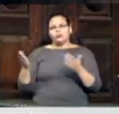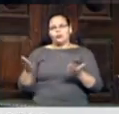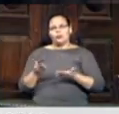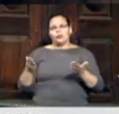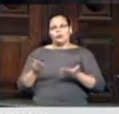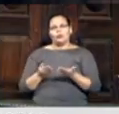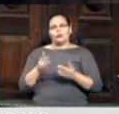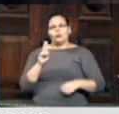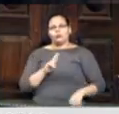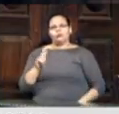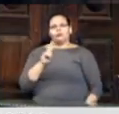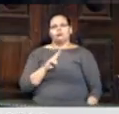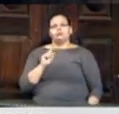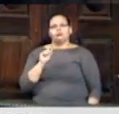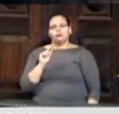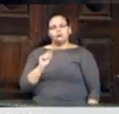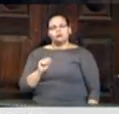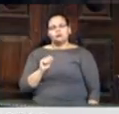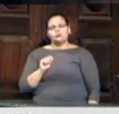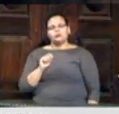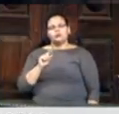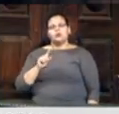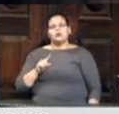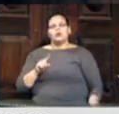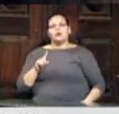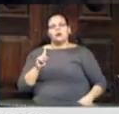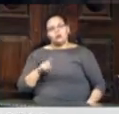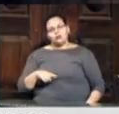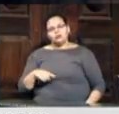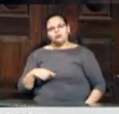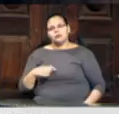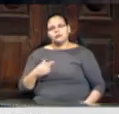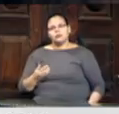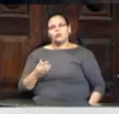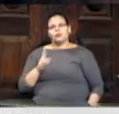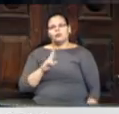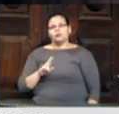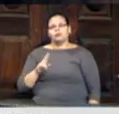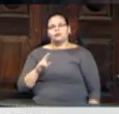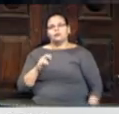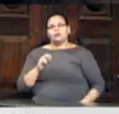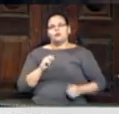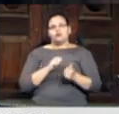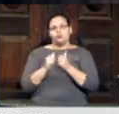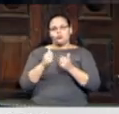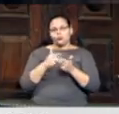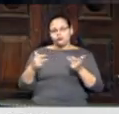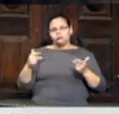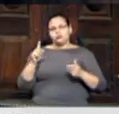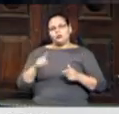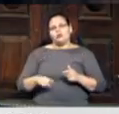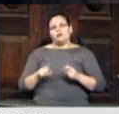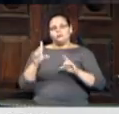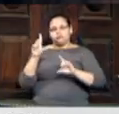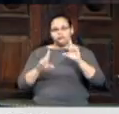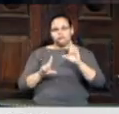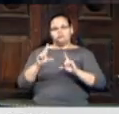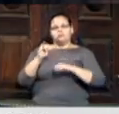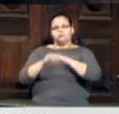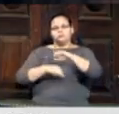utiliza-se o conceito de soft power, como utilizando a cultura, o esporte e a mídia para formar